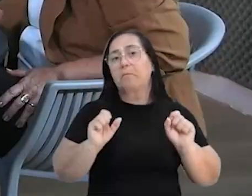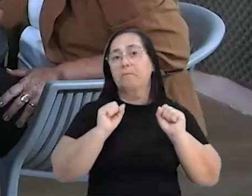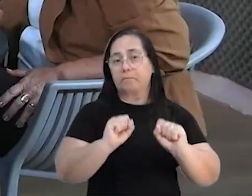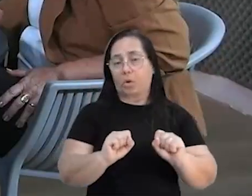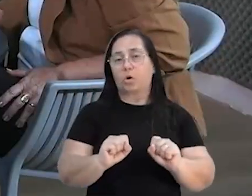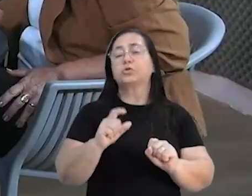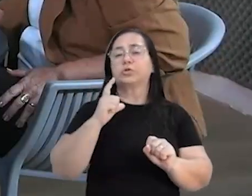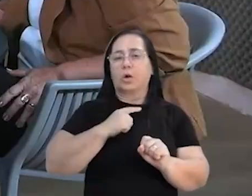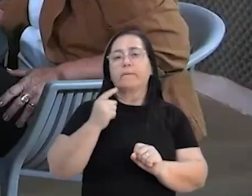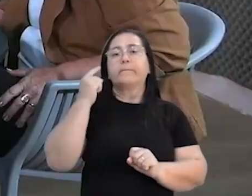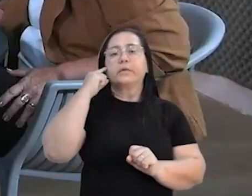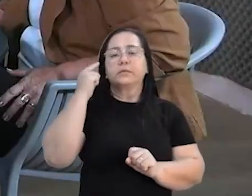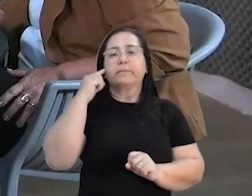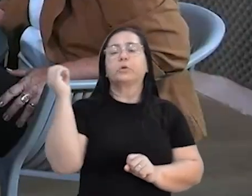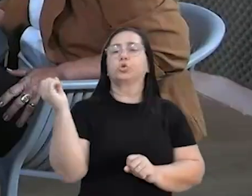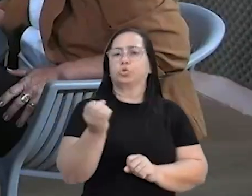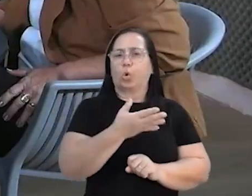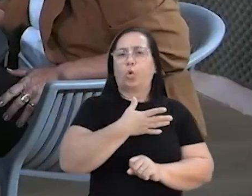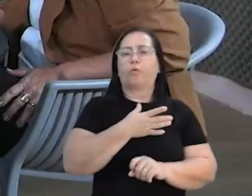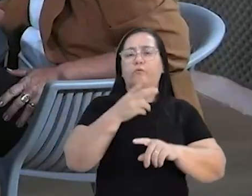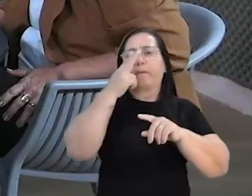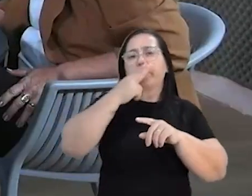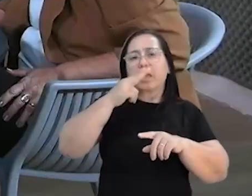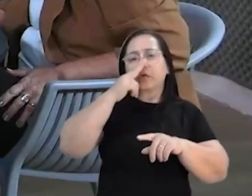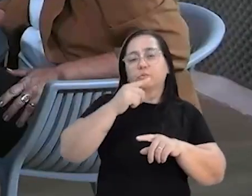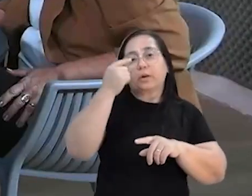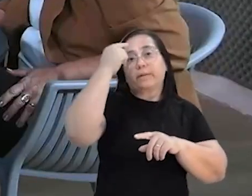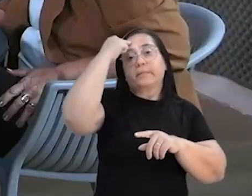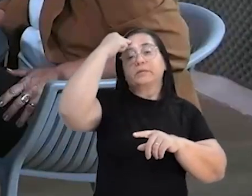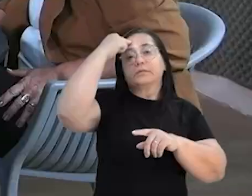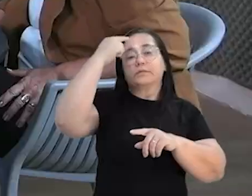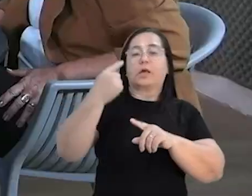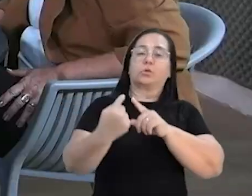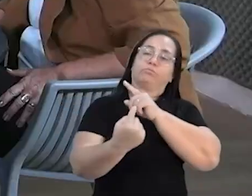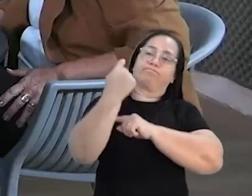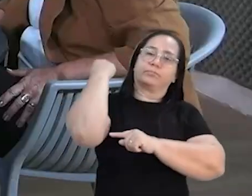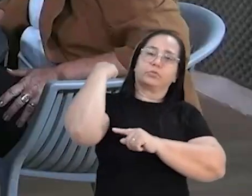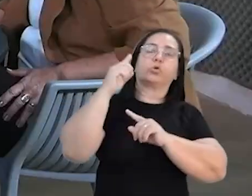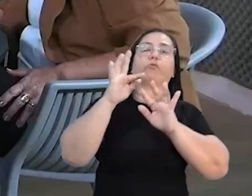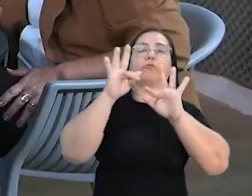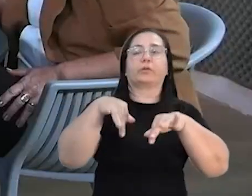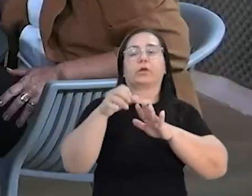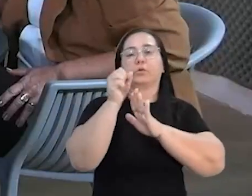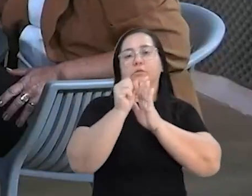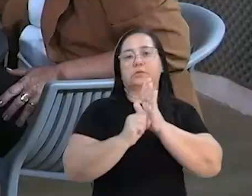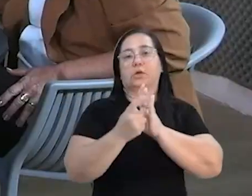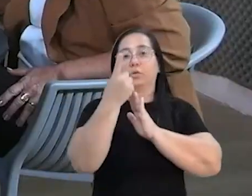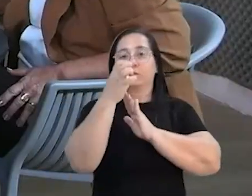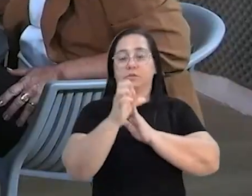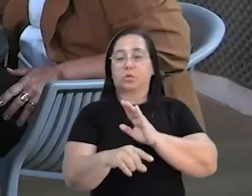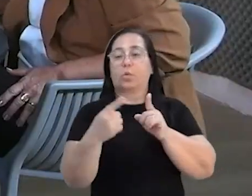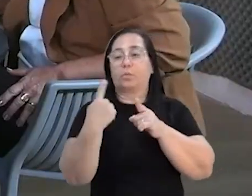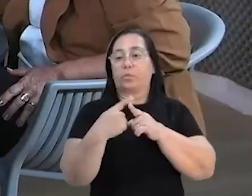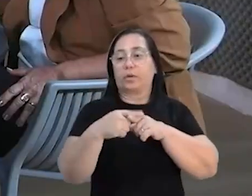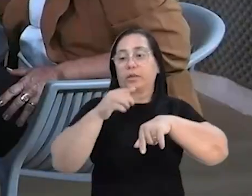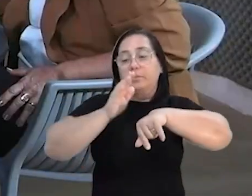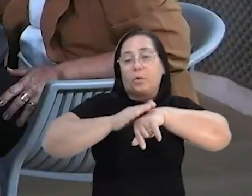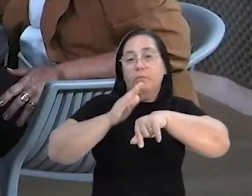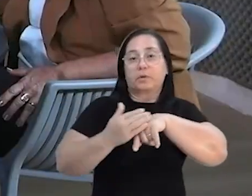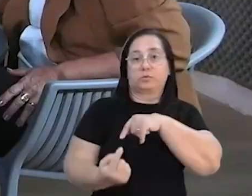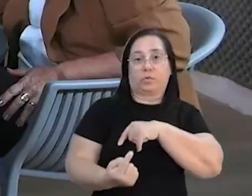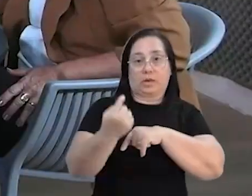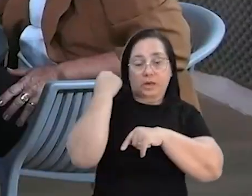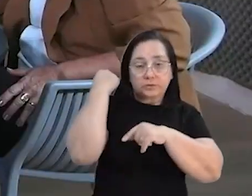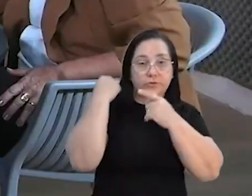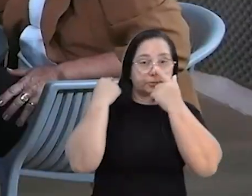bem contemporâneo, mesmo tendo sido pensado e falado no final do século XIX. Isso. Até porque naquele momento, né,